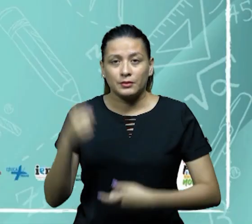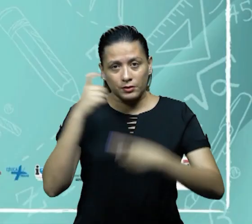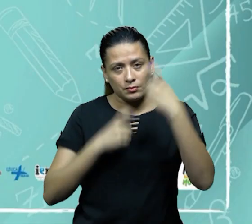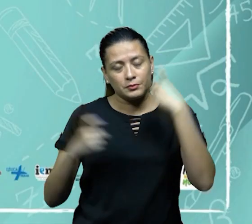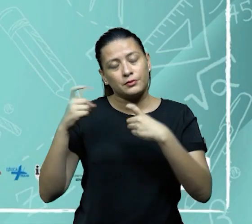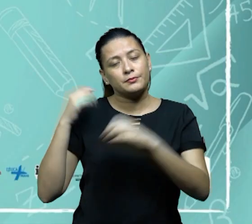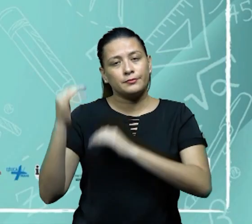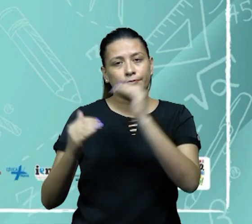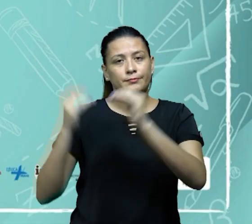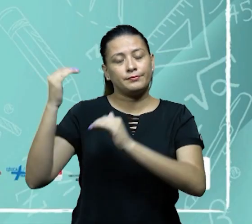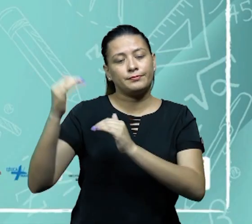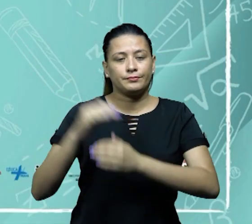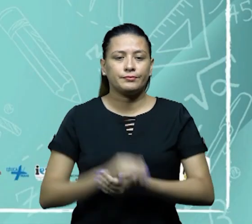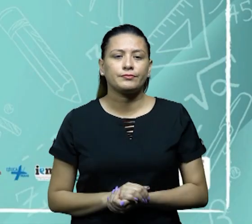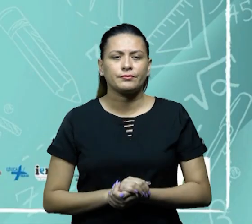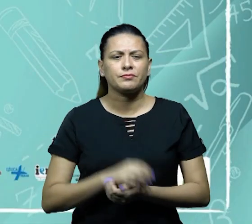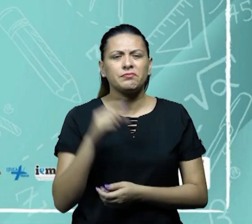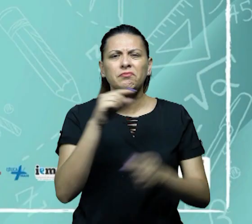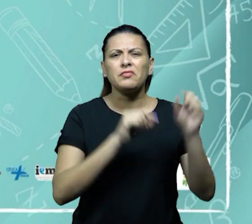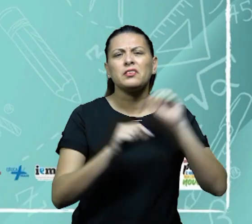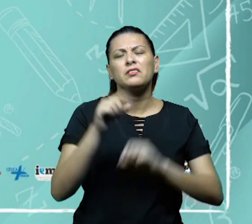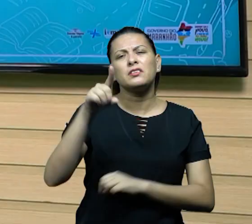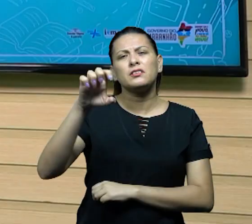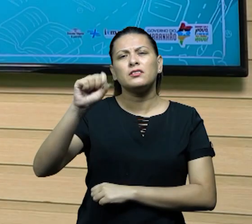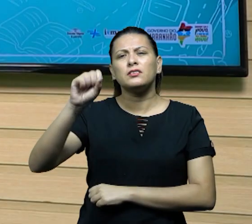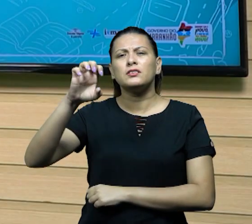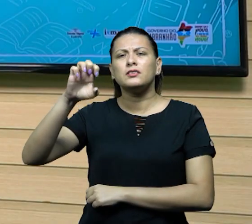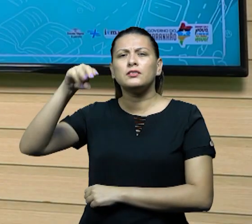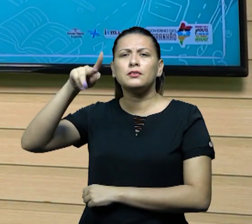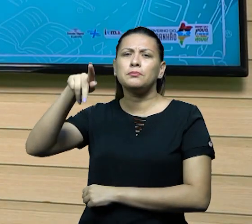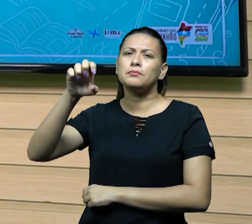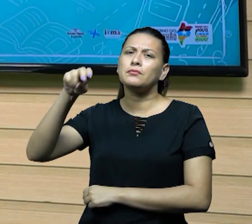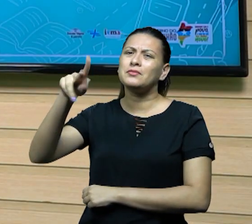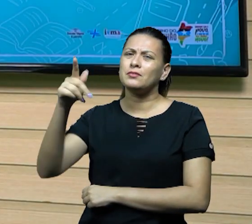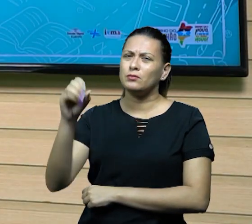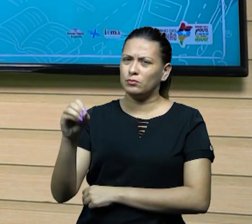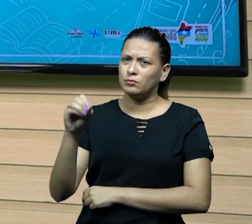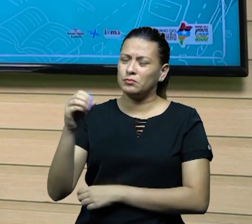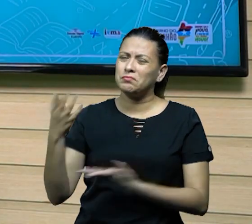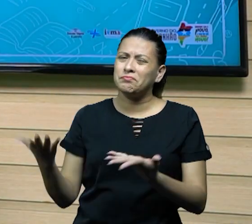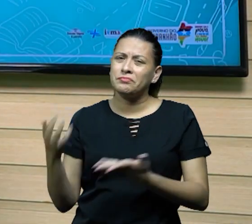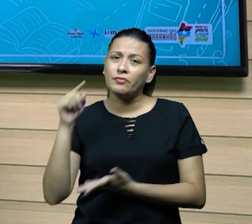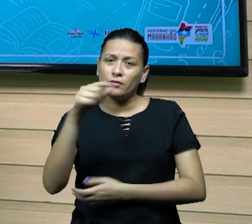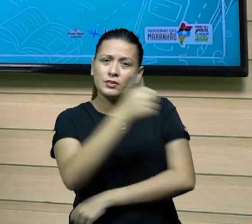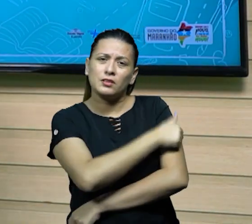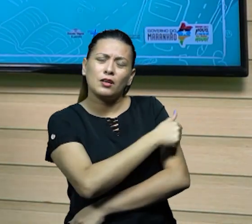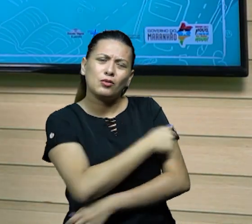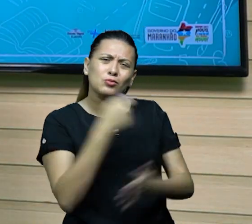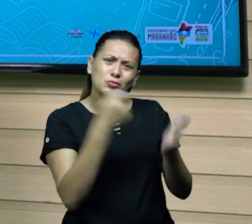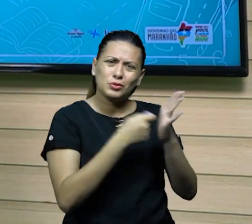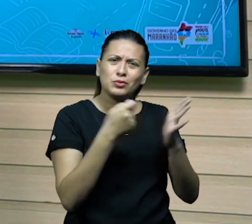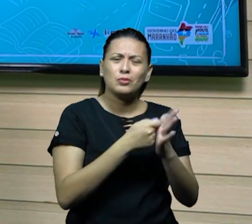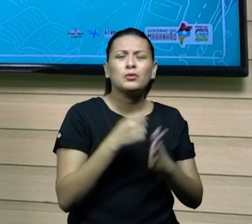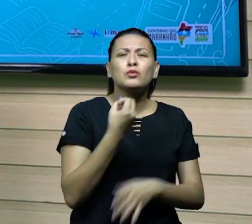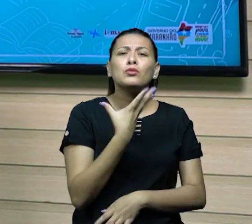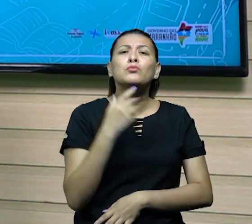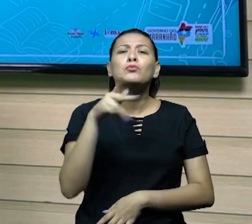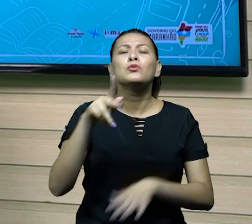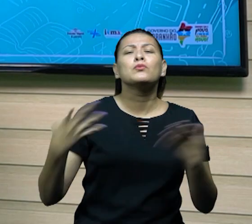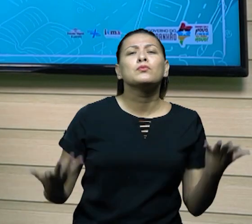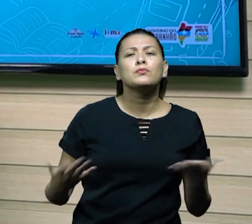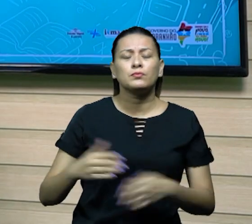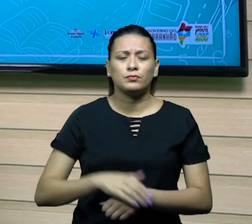dele. O que seria desempenho? Você é muito cobrado, por exemplo, enquanto aluno, o teu desempenho. Qual é o teu